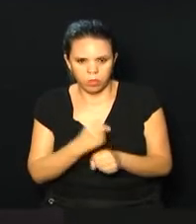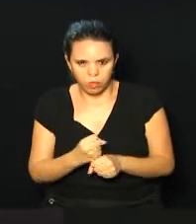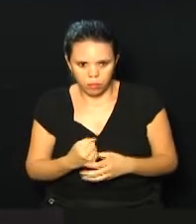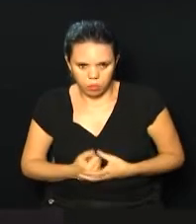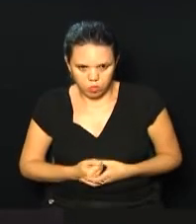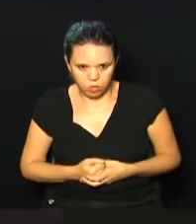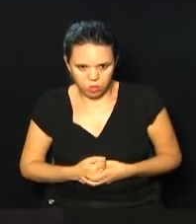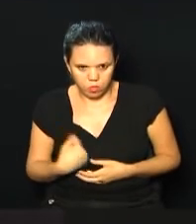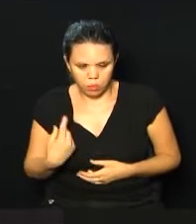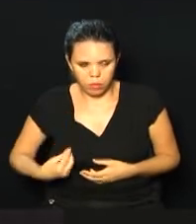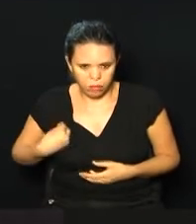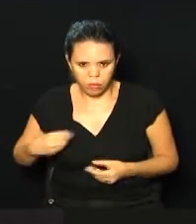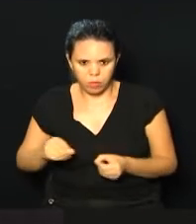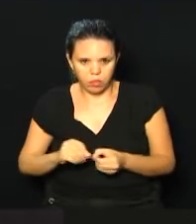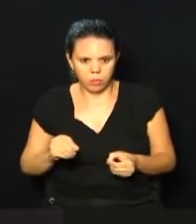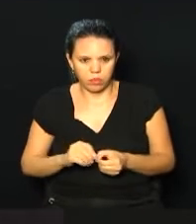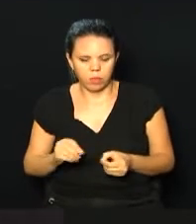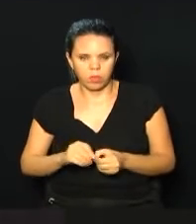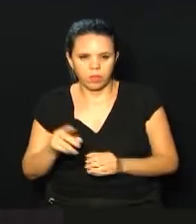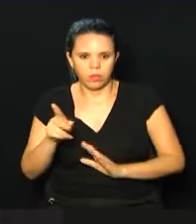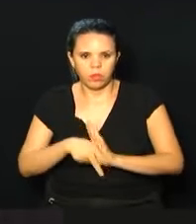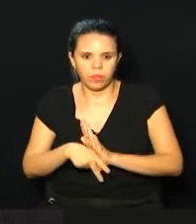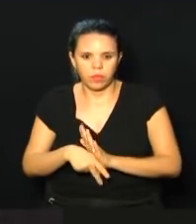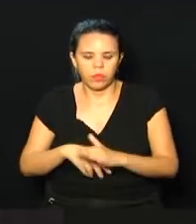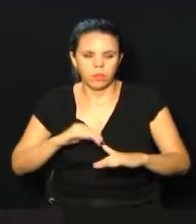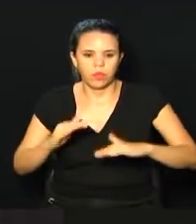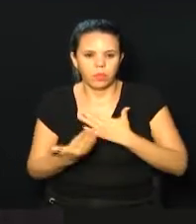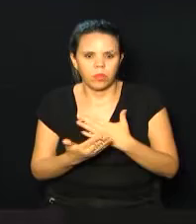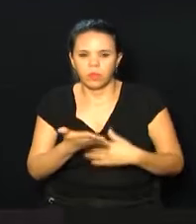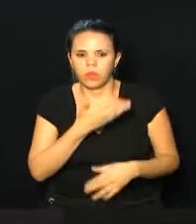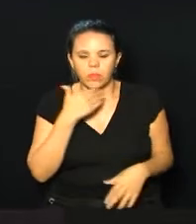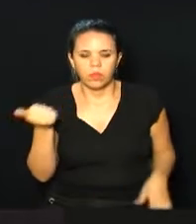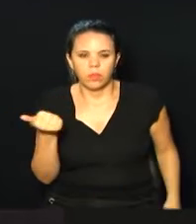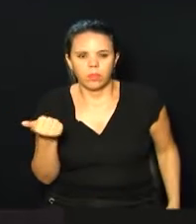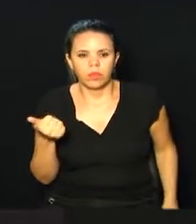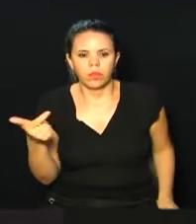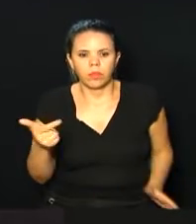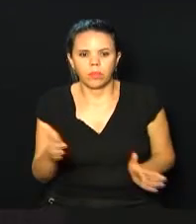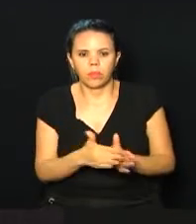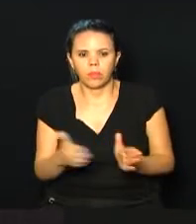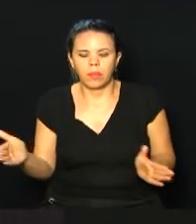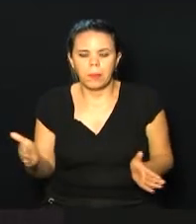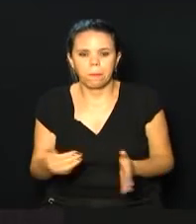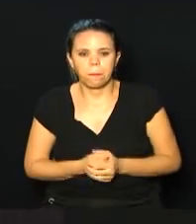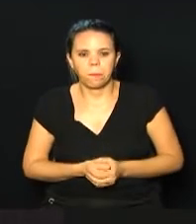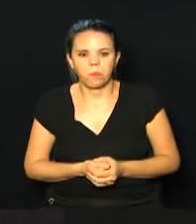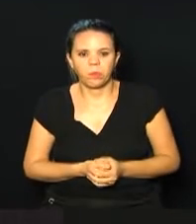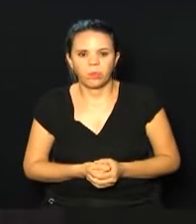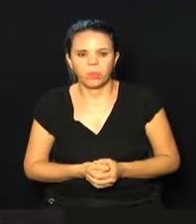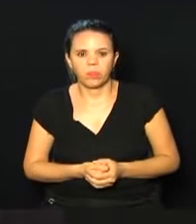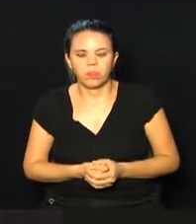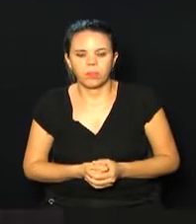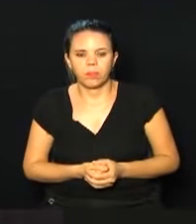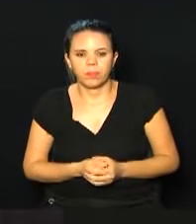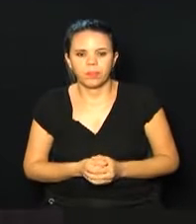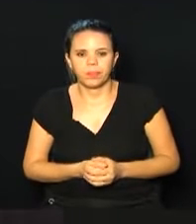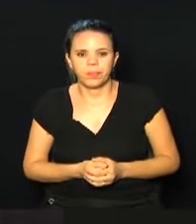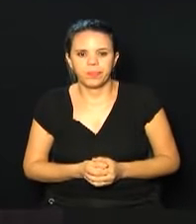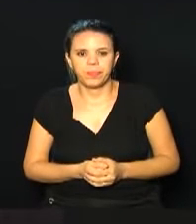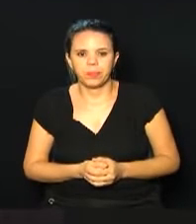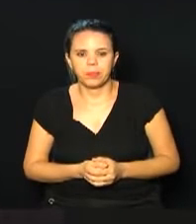que nós estamos fazendo aí naquele projeto do Meu Bairro Bem Melhor, etapa 2, etc., que é